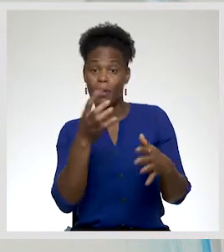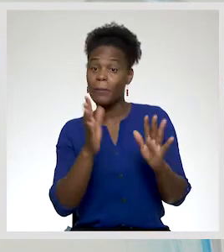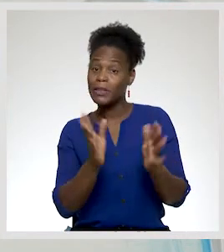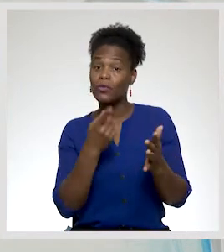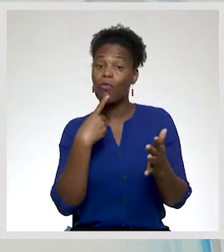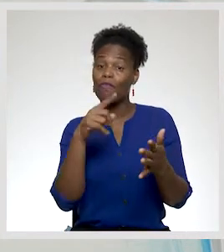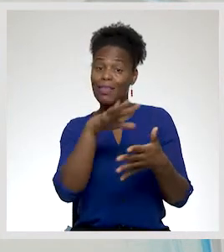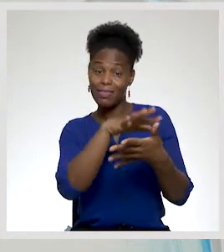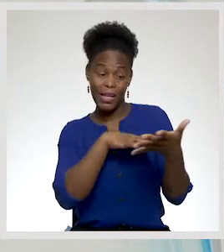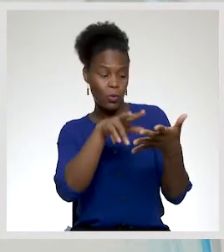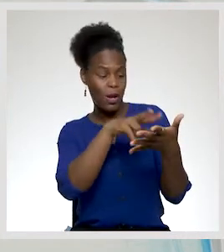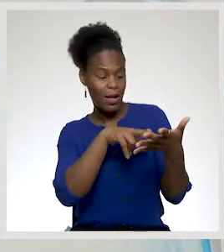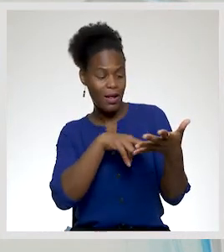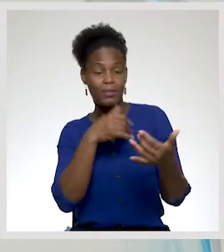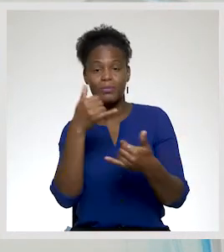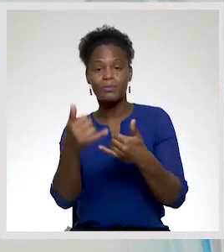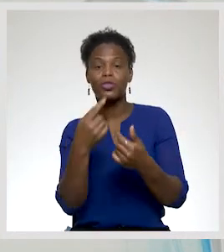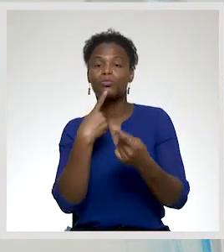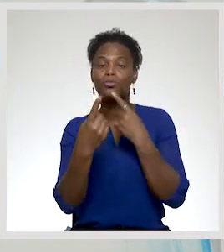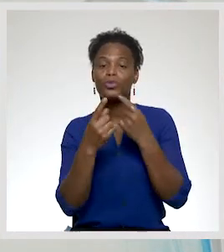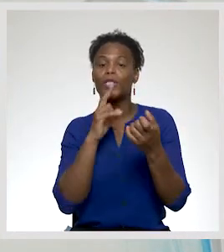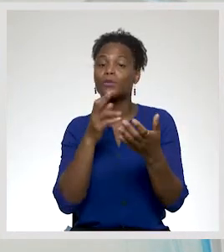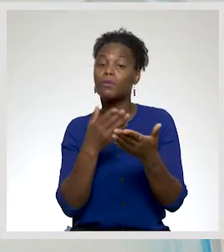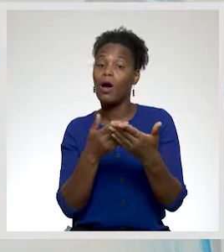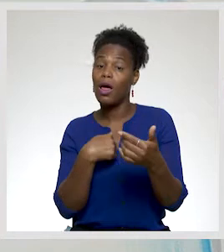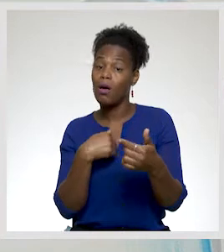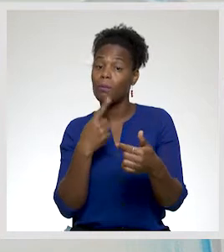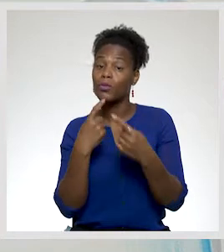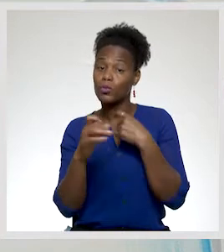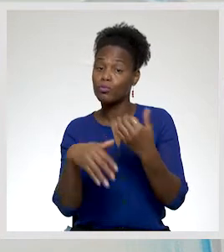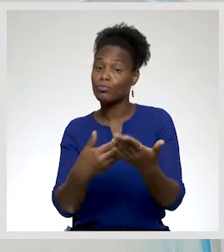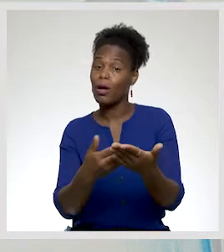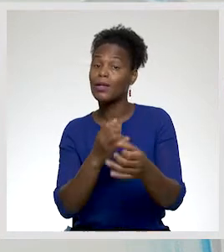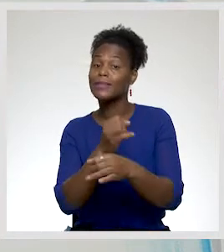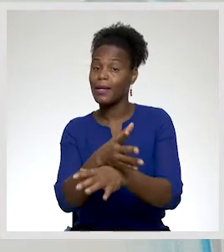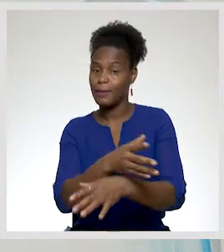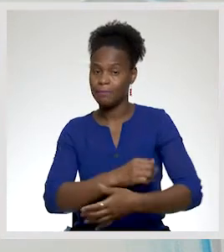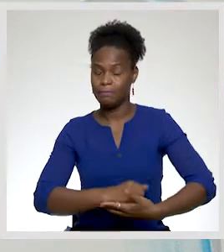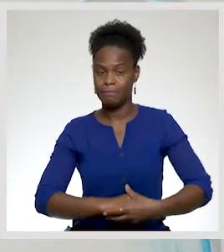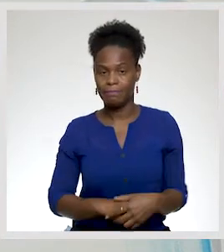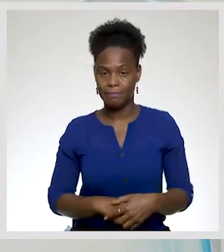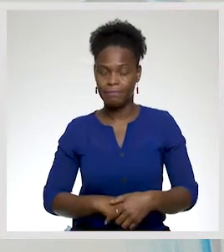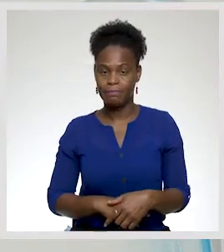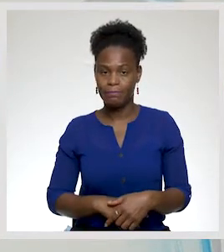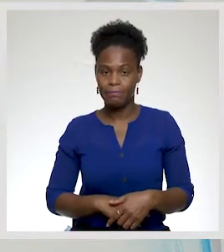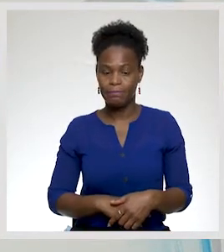ler novamente e responder as questões que a professora coloca logo de seguida.